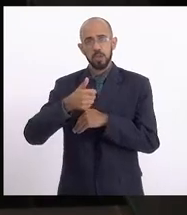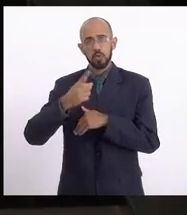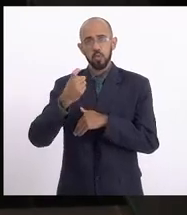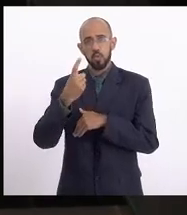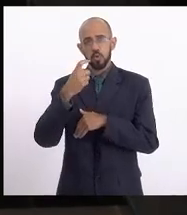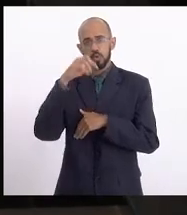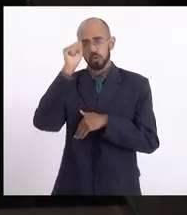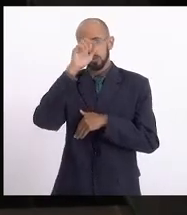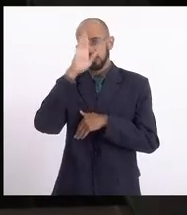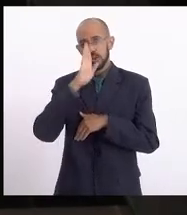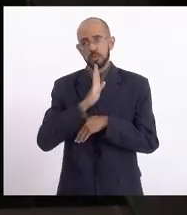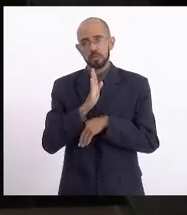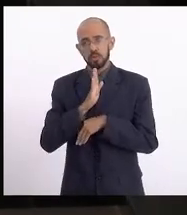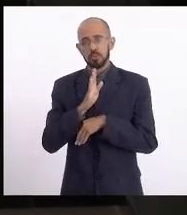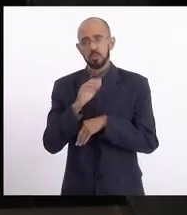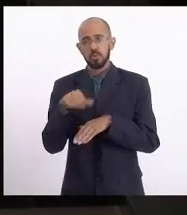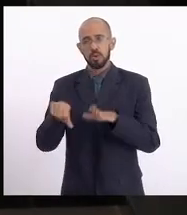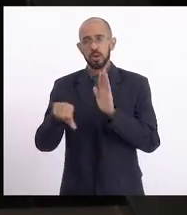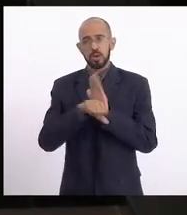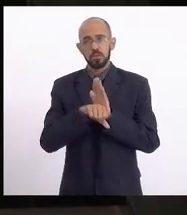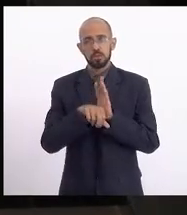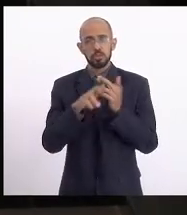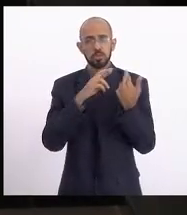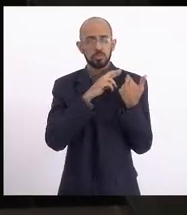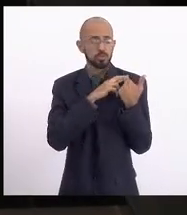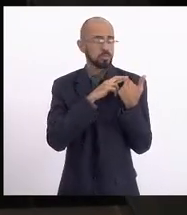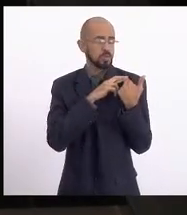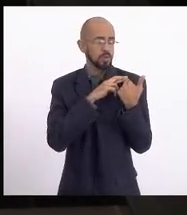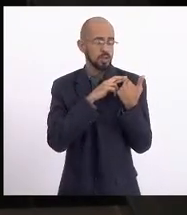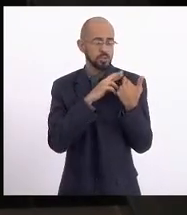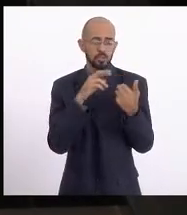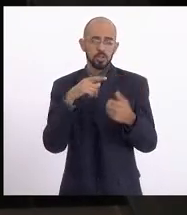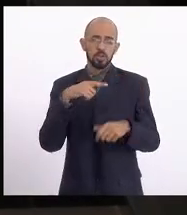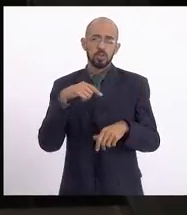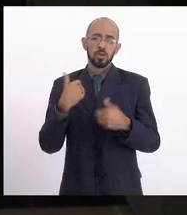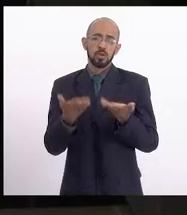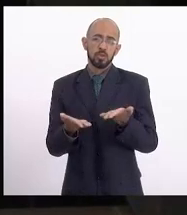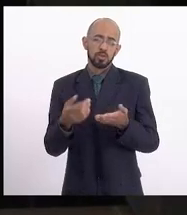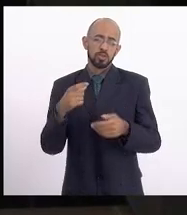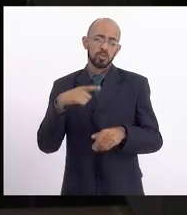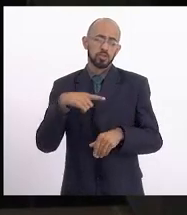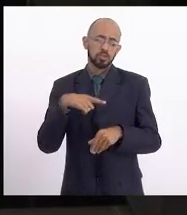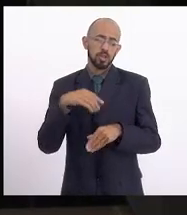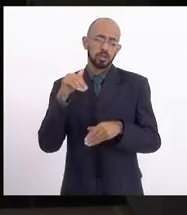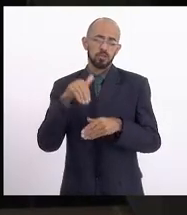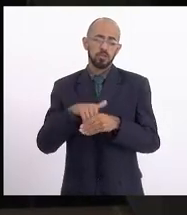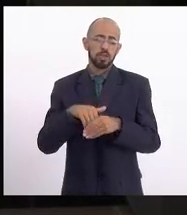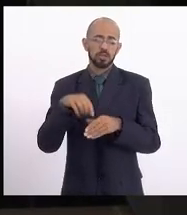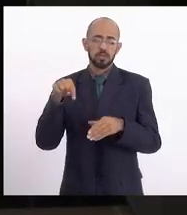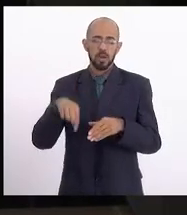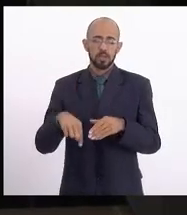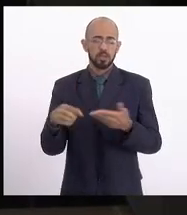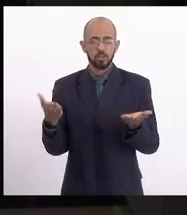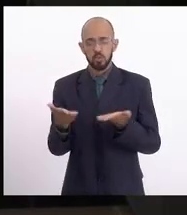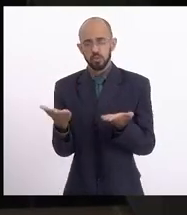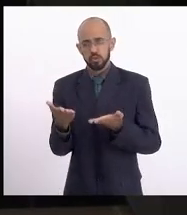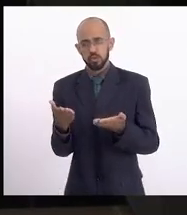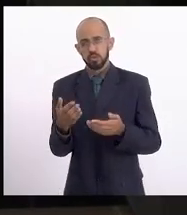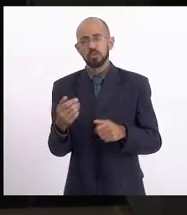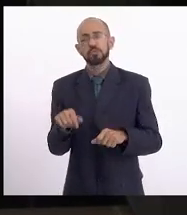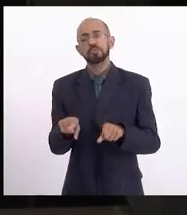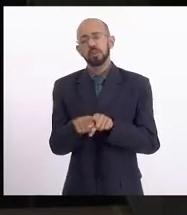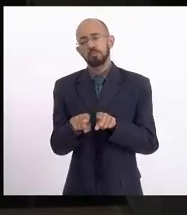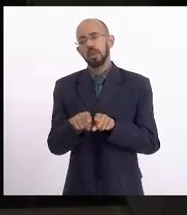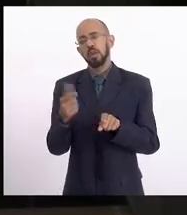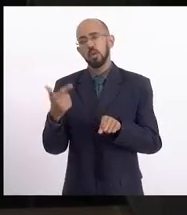de responsabilidade. Então, também temos essa votação aqui hoje, além de outros